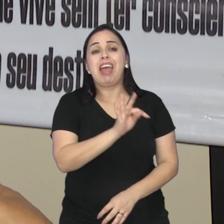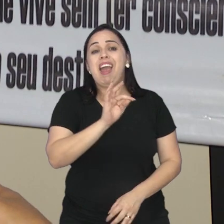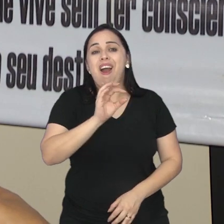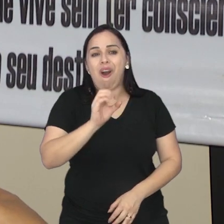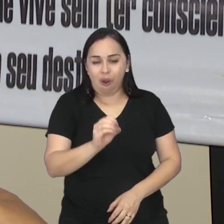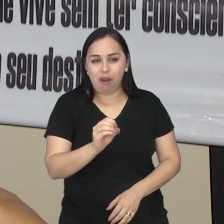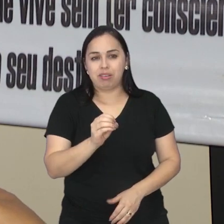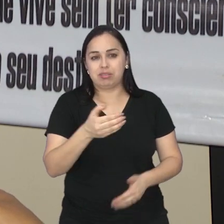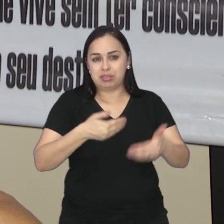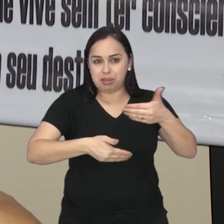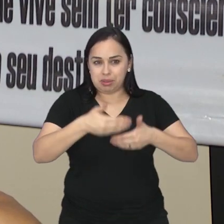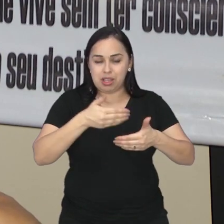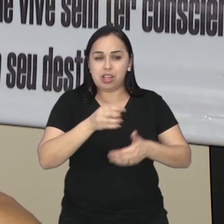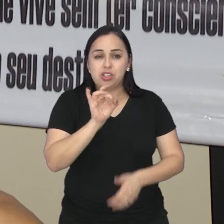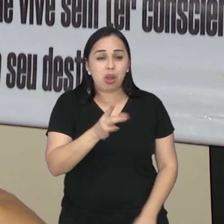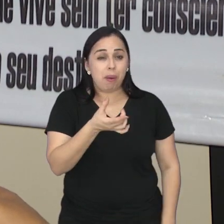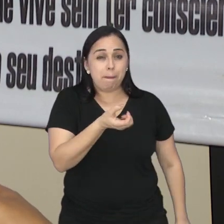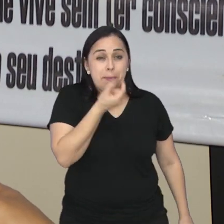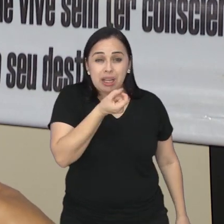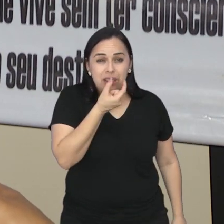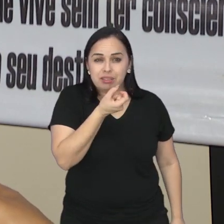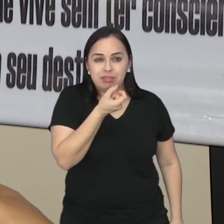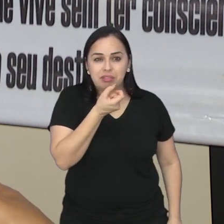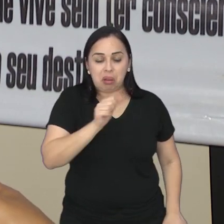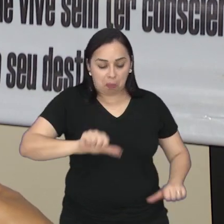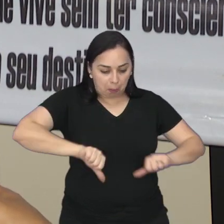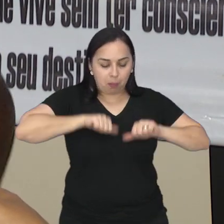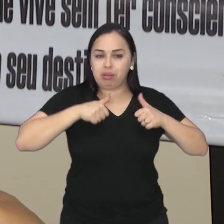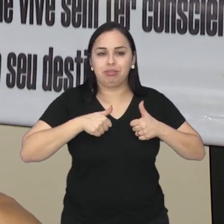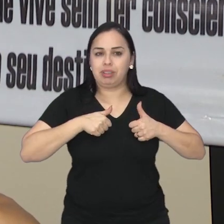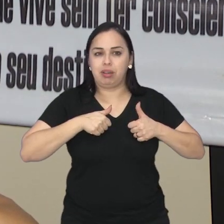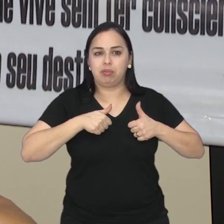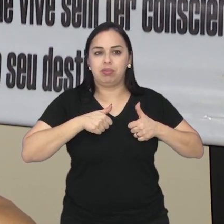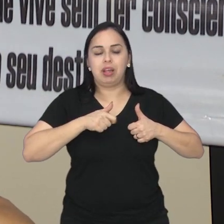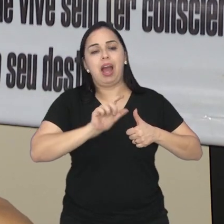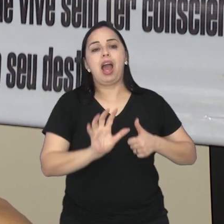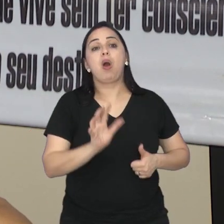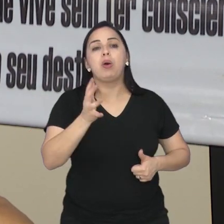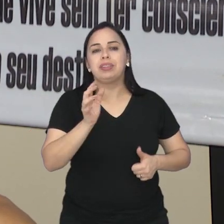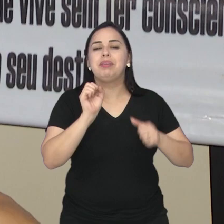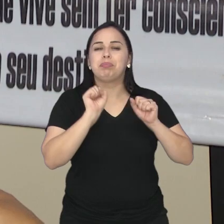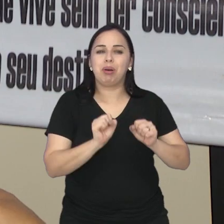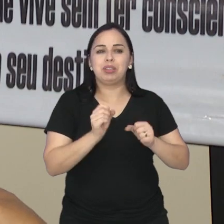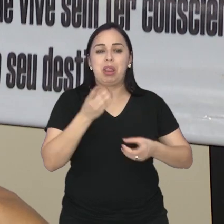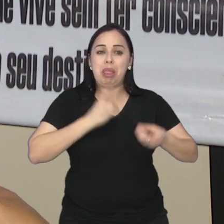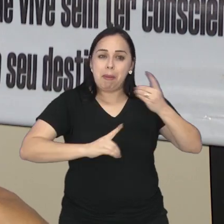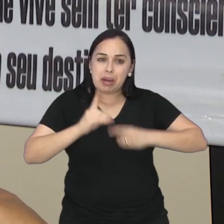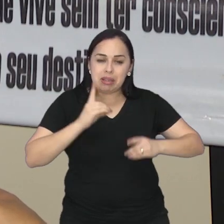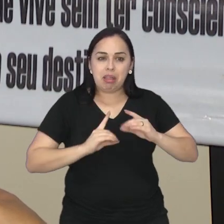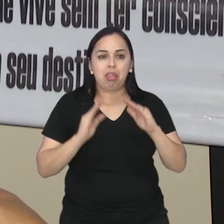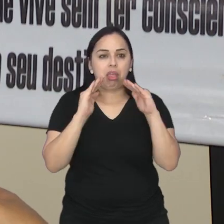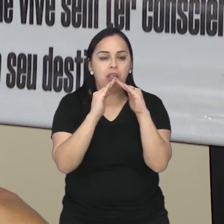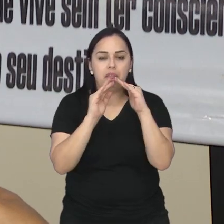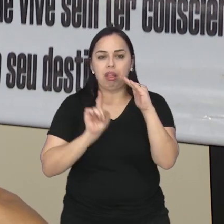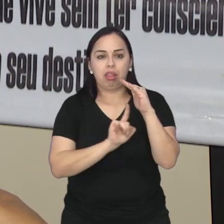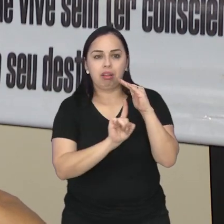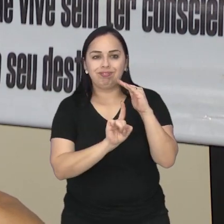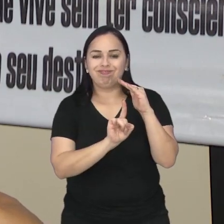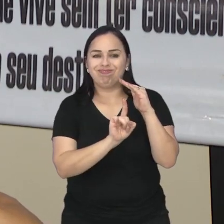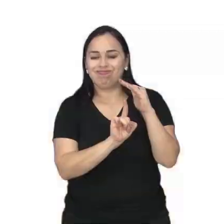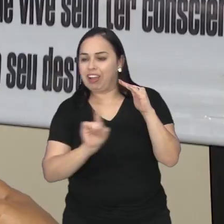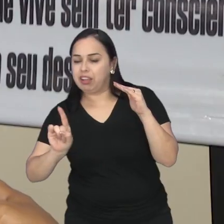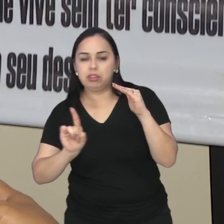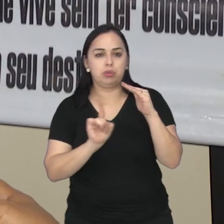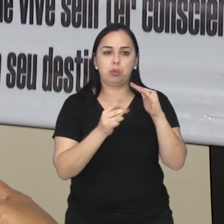ocupacional, porque só a medicação não vai melhorar a vida dele, porque daí vem uma depressão, né? ficar só dentro de casa, imagina, eles não têm para